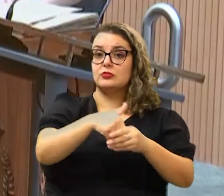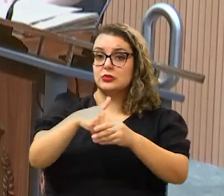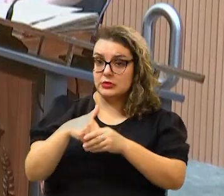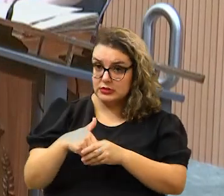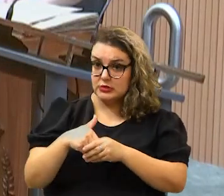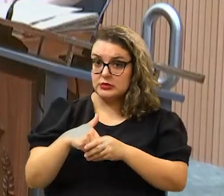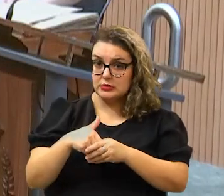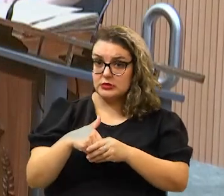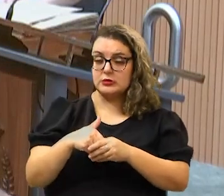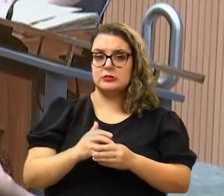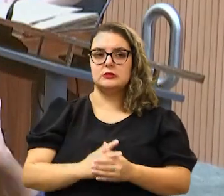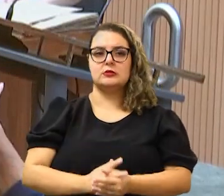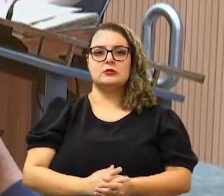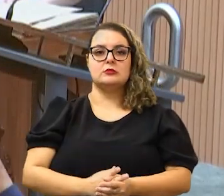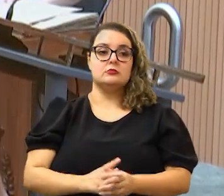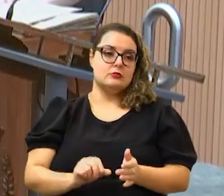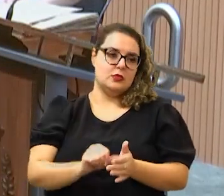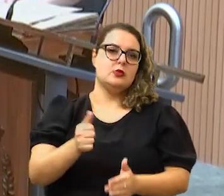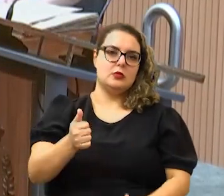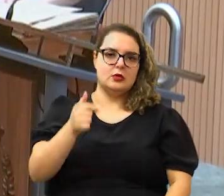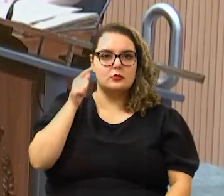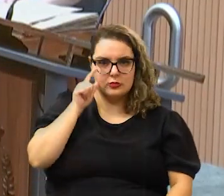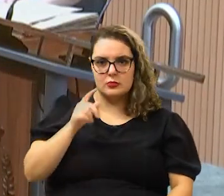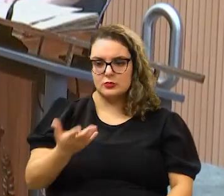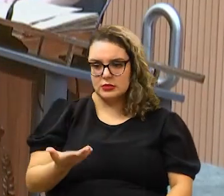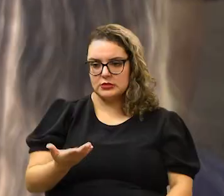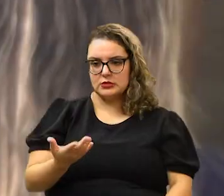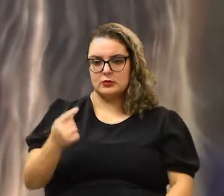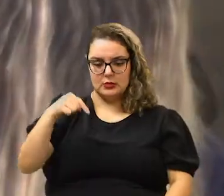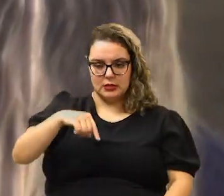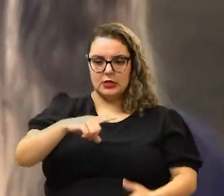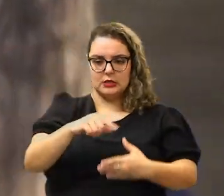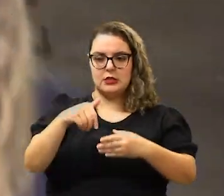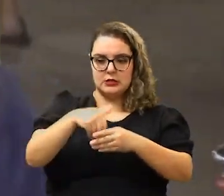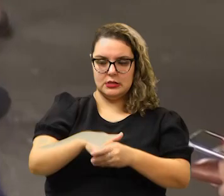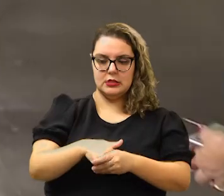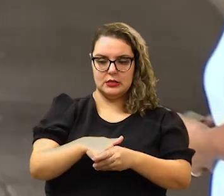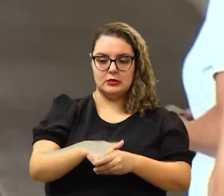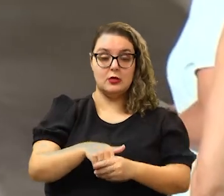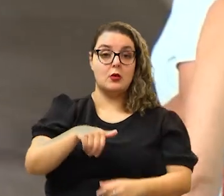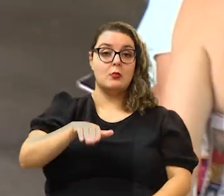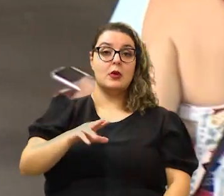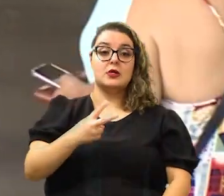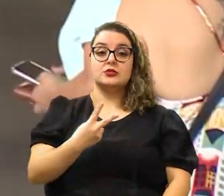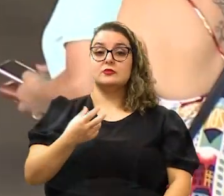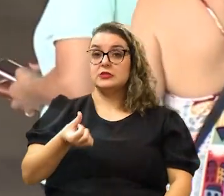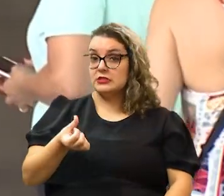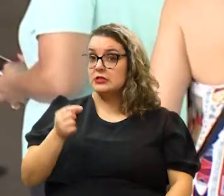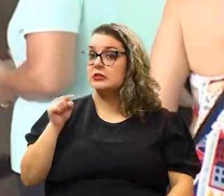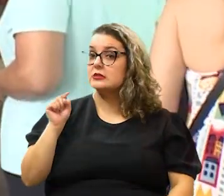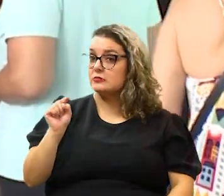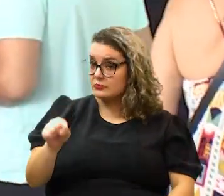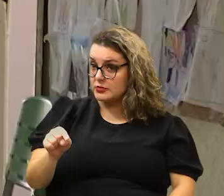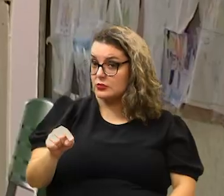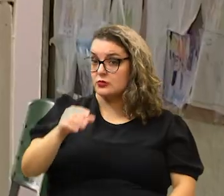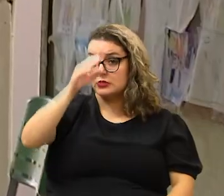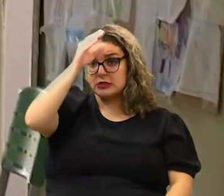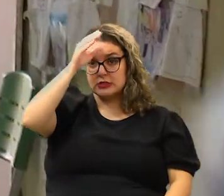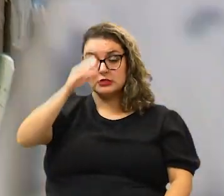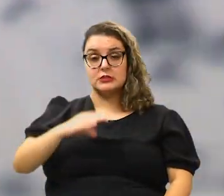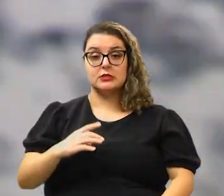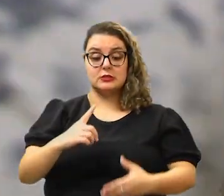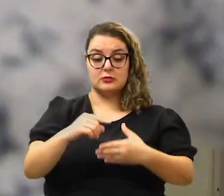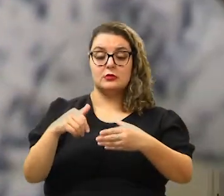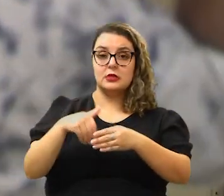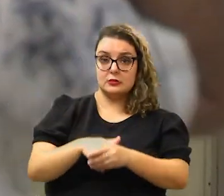cidadãos, eleitores, espontaneamente saíram para votar em candidatos do Conselho Tutelar.